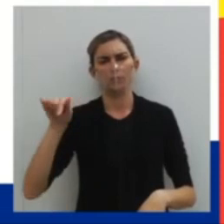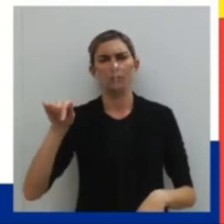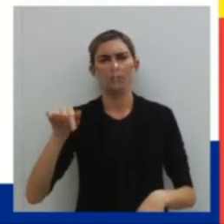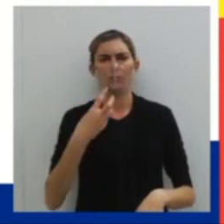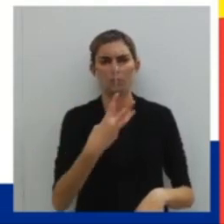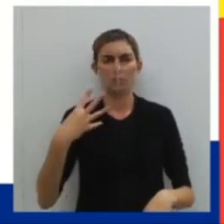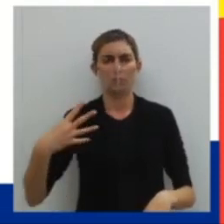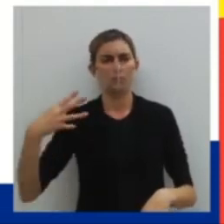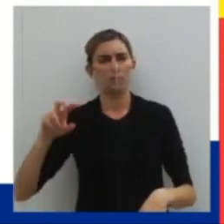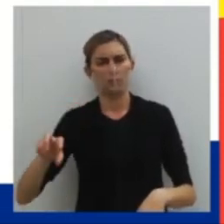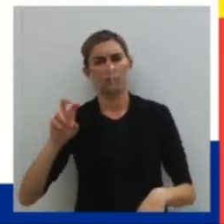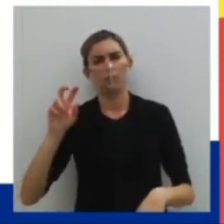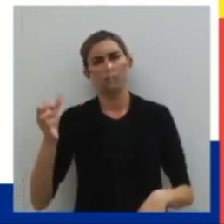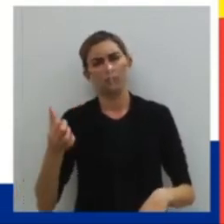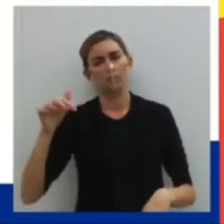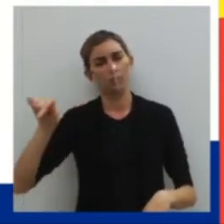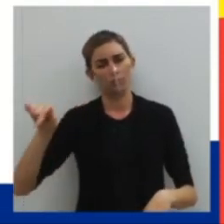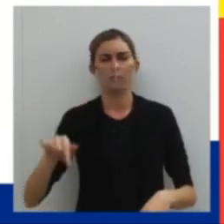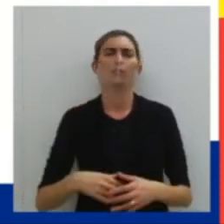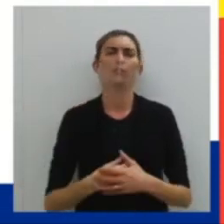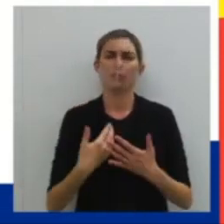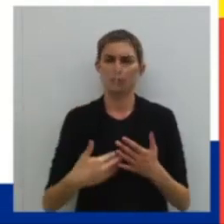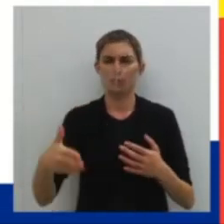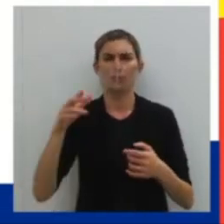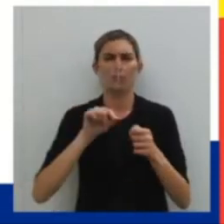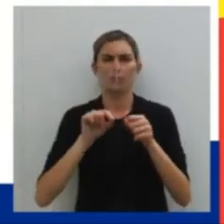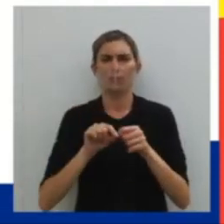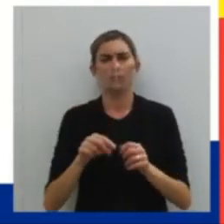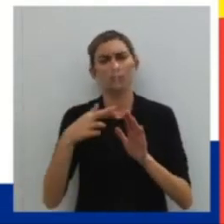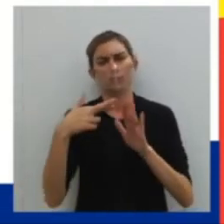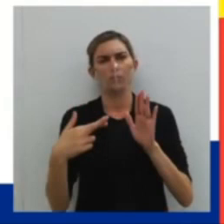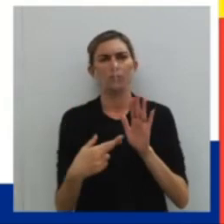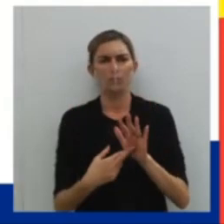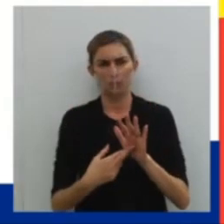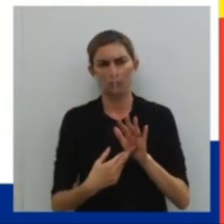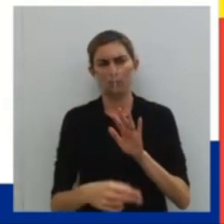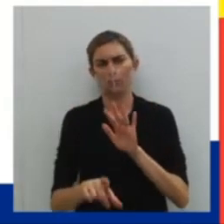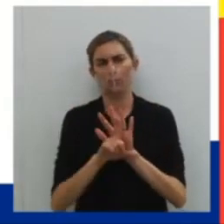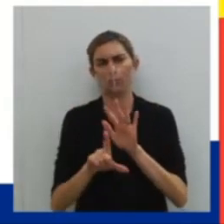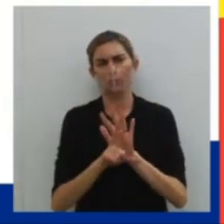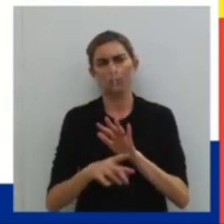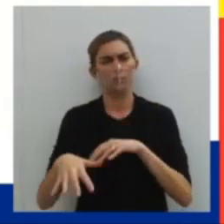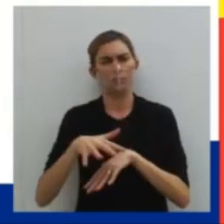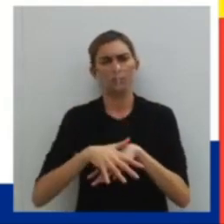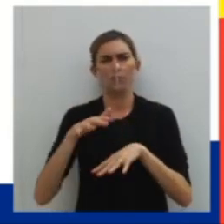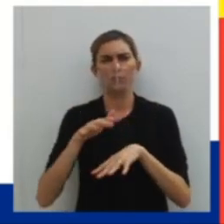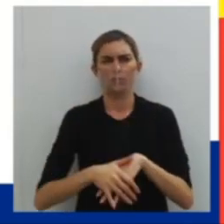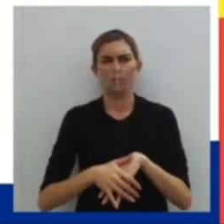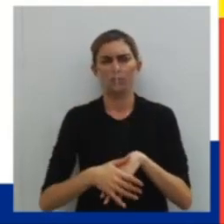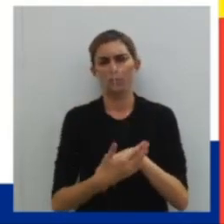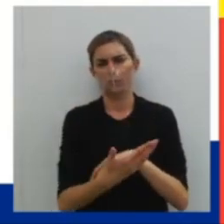3, 4, 5, 6 e 7. E aí eu vou estabelecer uma regra uma lei matemática, que eu vou chamar de